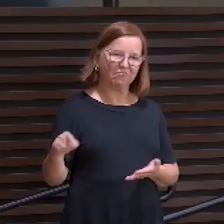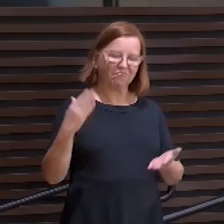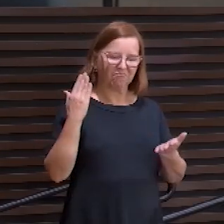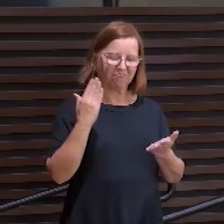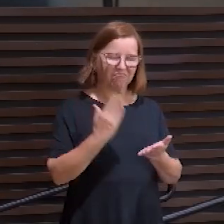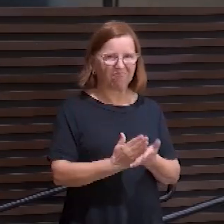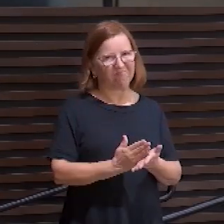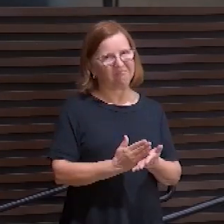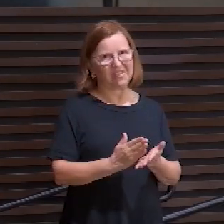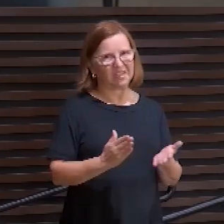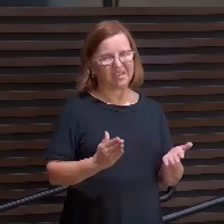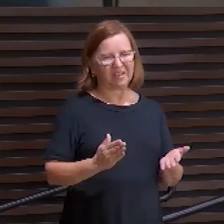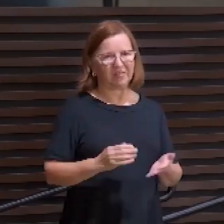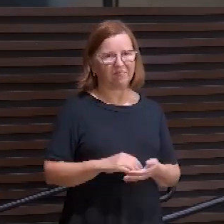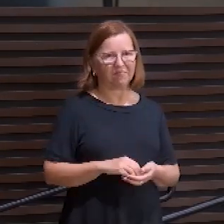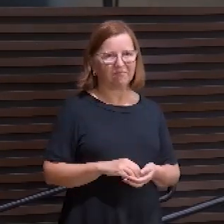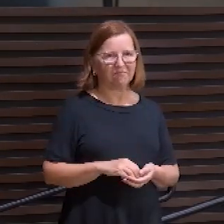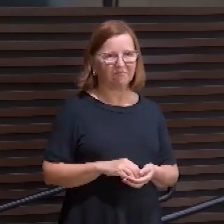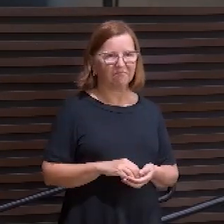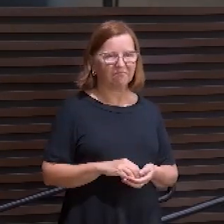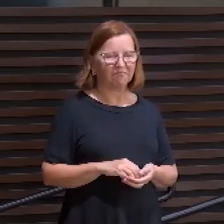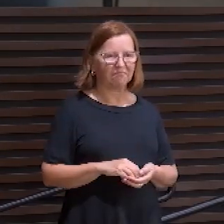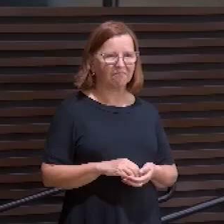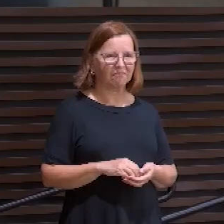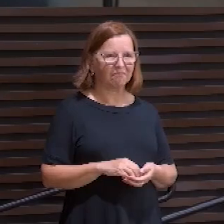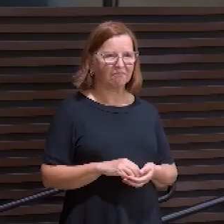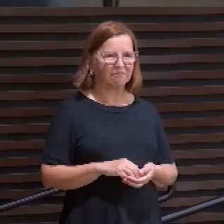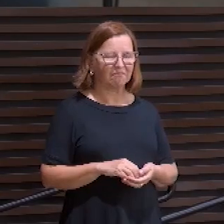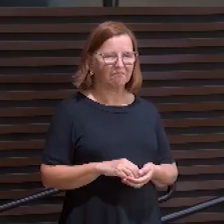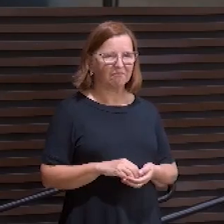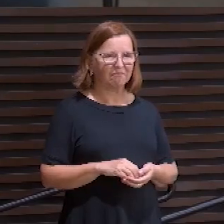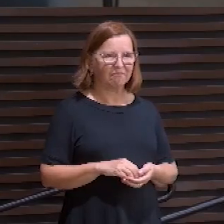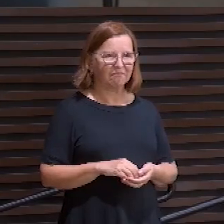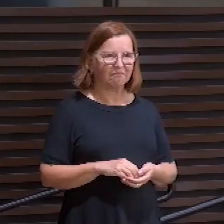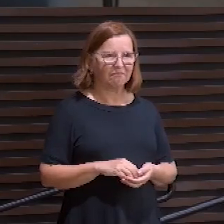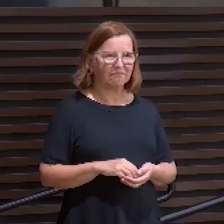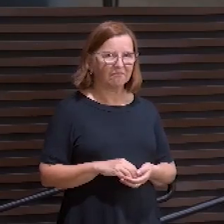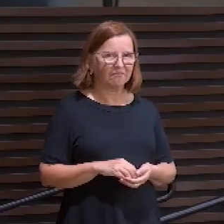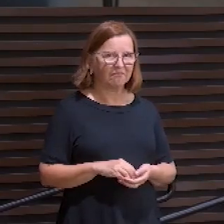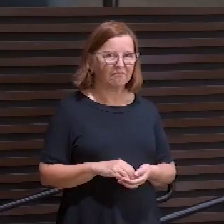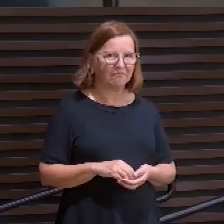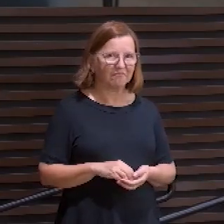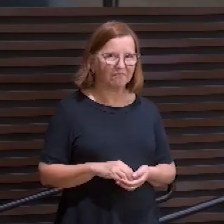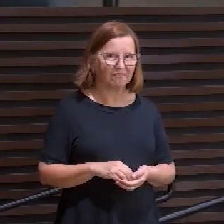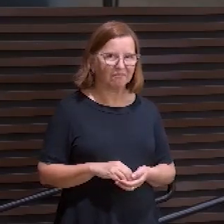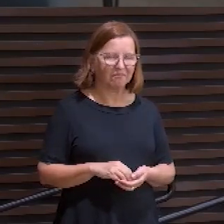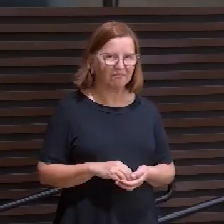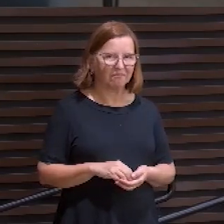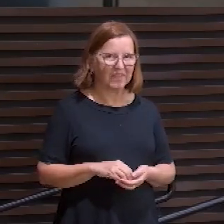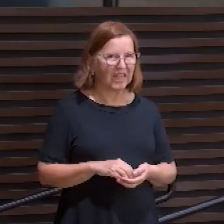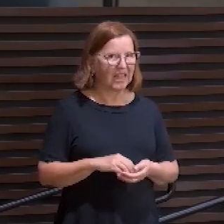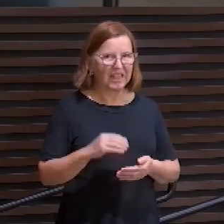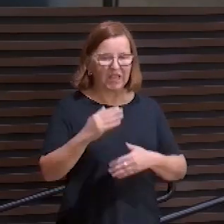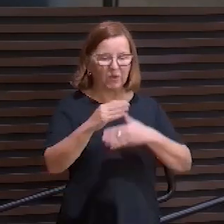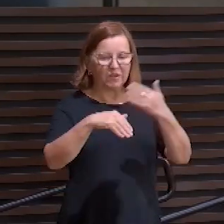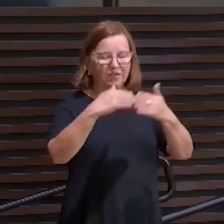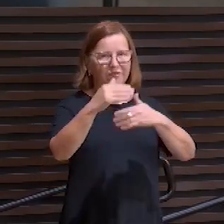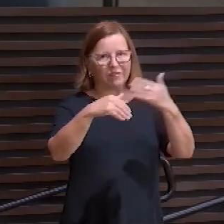paralisados, haviam sido acometidos de uma paralisia de crescimento.